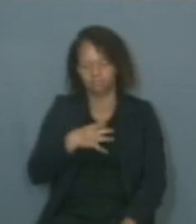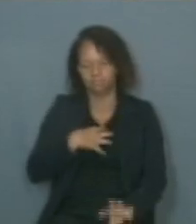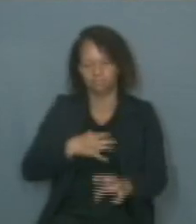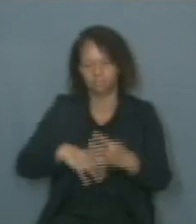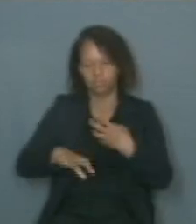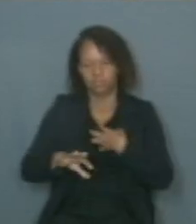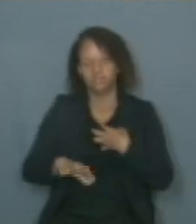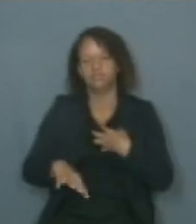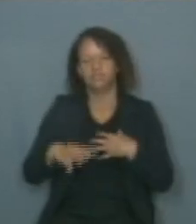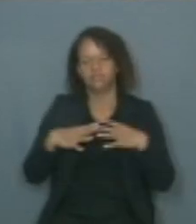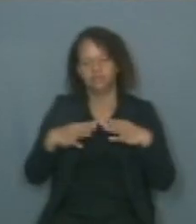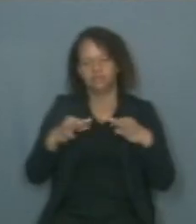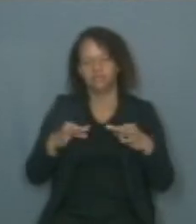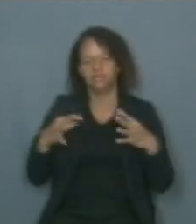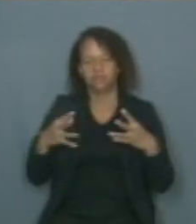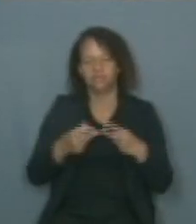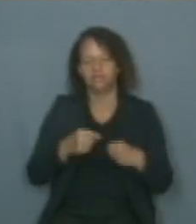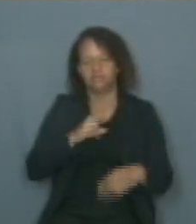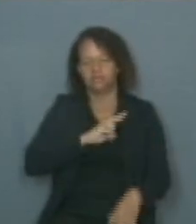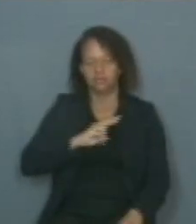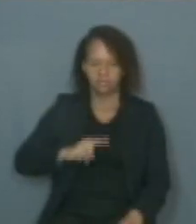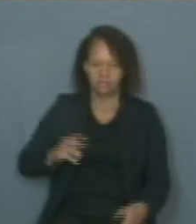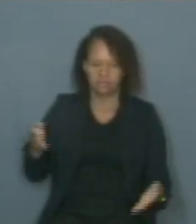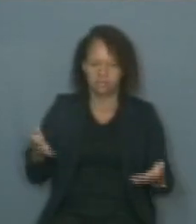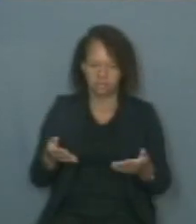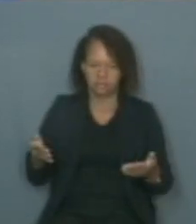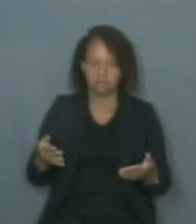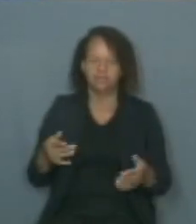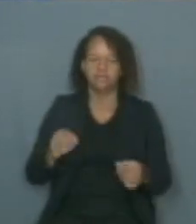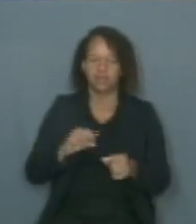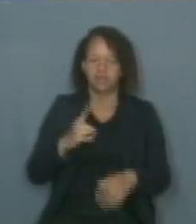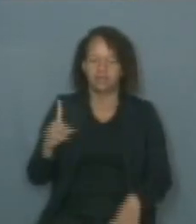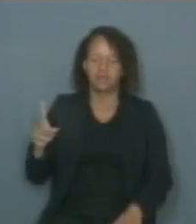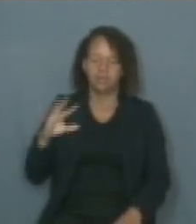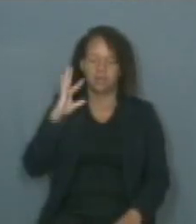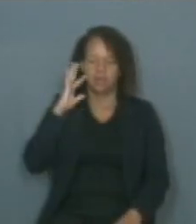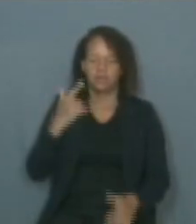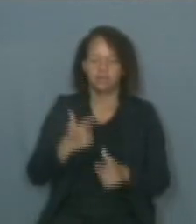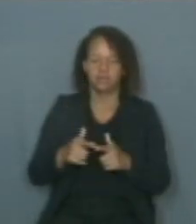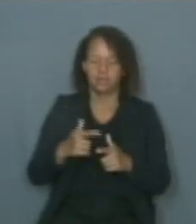e tenho certeza que todos os vereadores, a partir de hoje, vão entrar em ação para resolver esse problema. Muito obrigado.